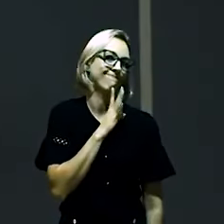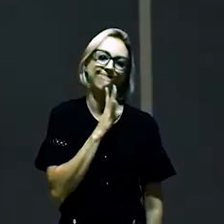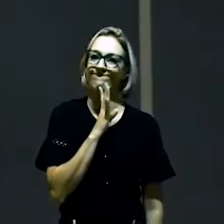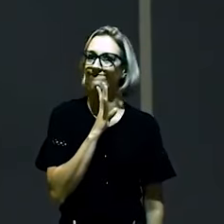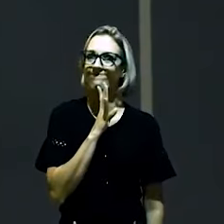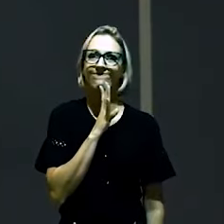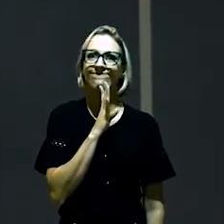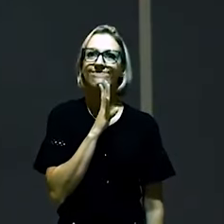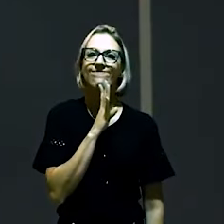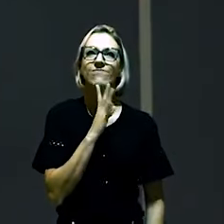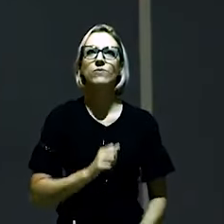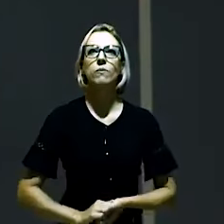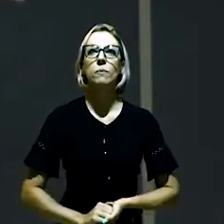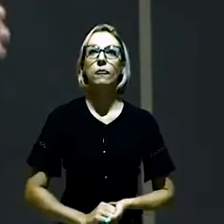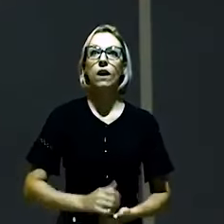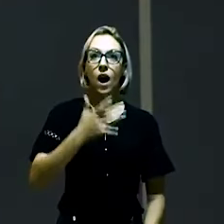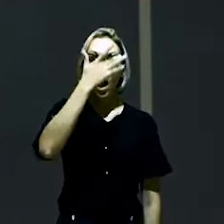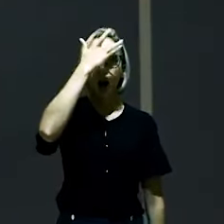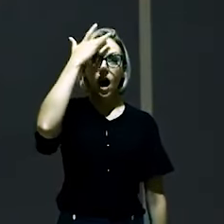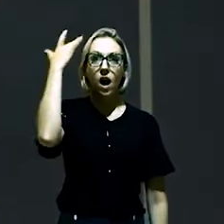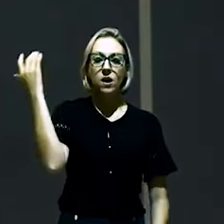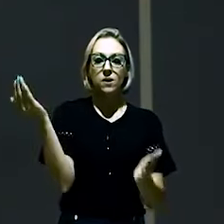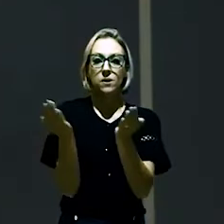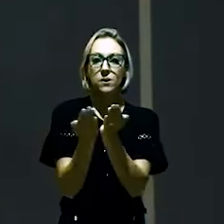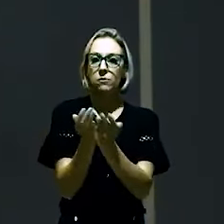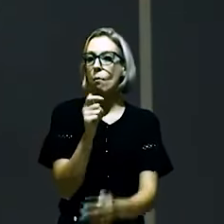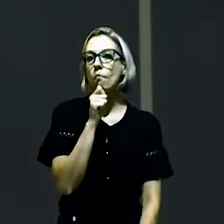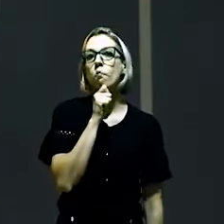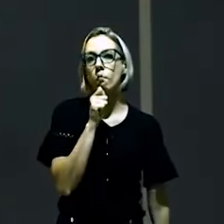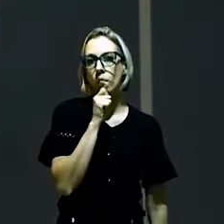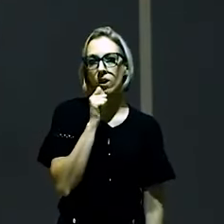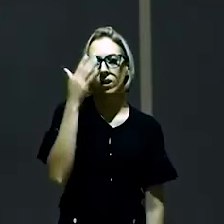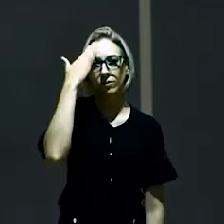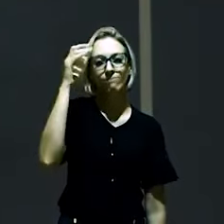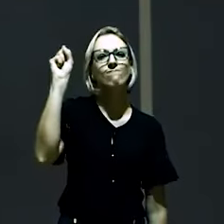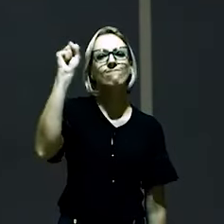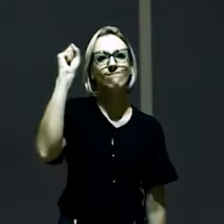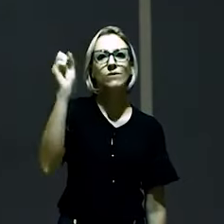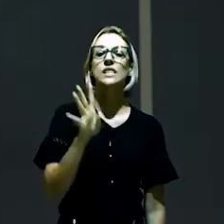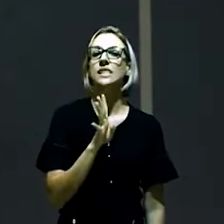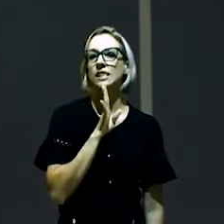até por aqueles que não são cristãos conhecem a fama de Salomão.